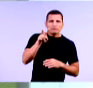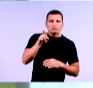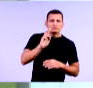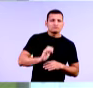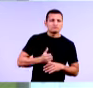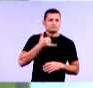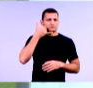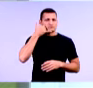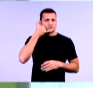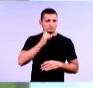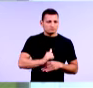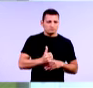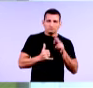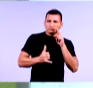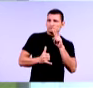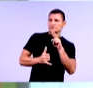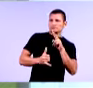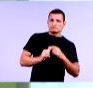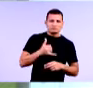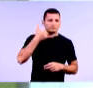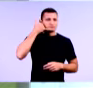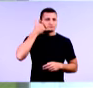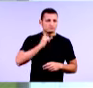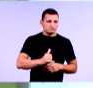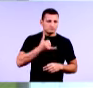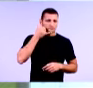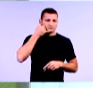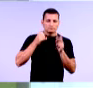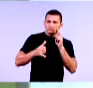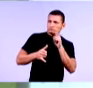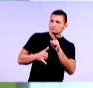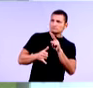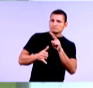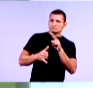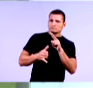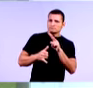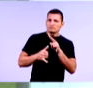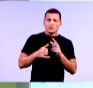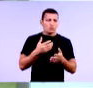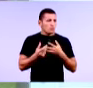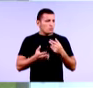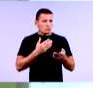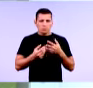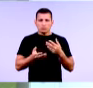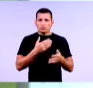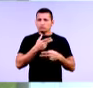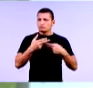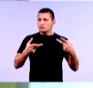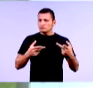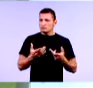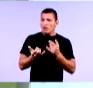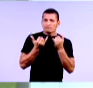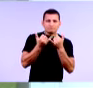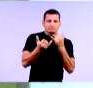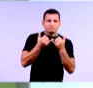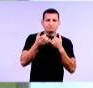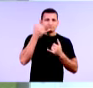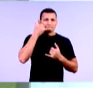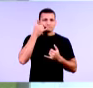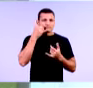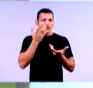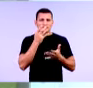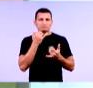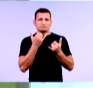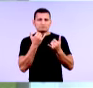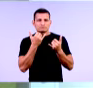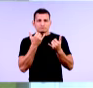no rosto, faz aquele movimento de atender a ligação, ele vai pegar vamos imaginar um objeto parecido com o celular, inclusive um celular de